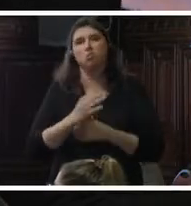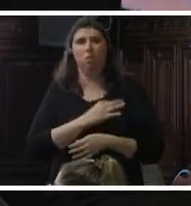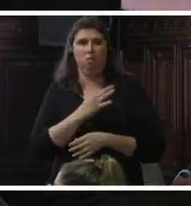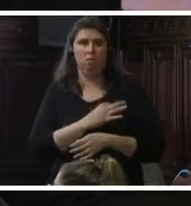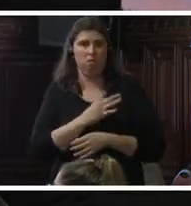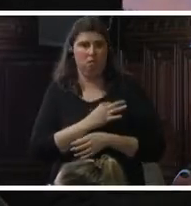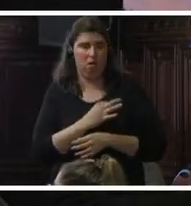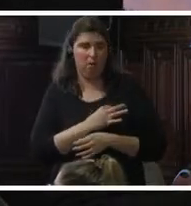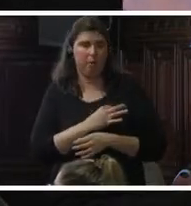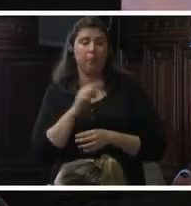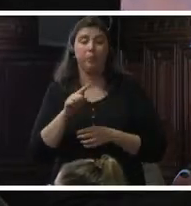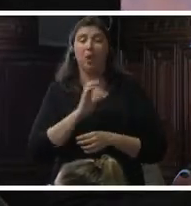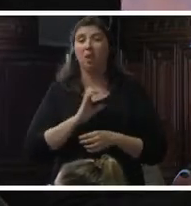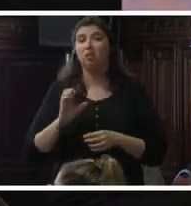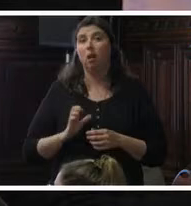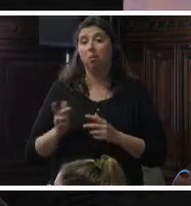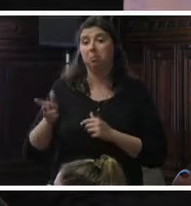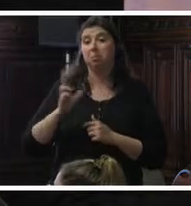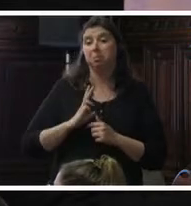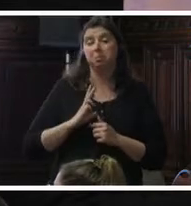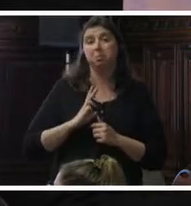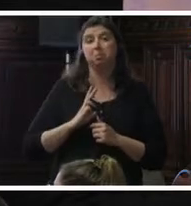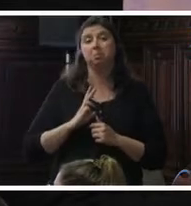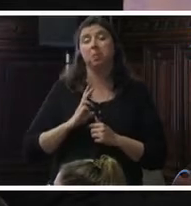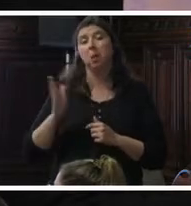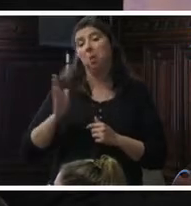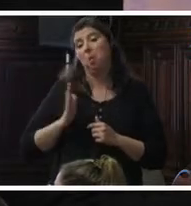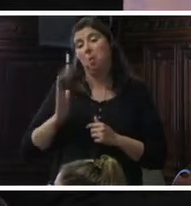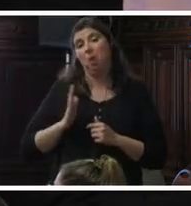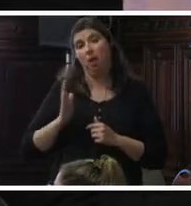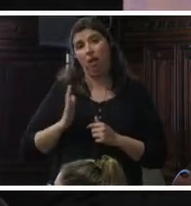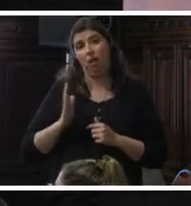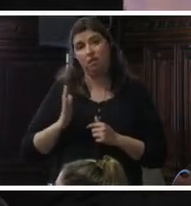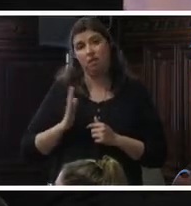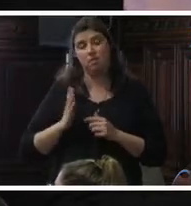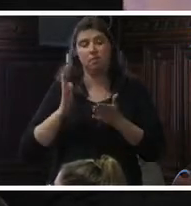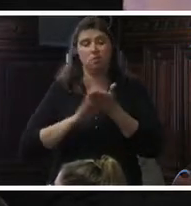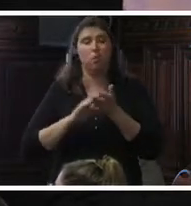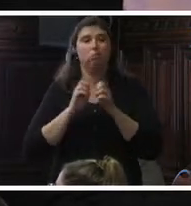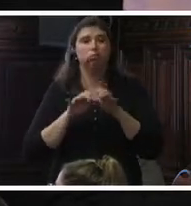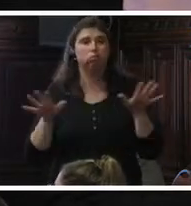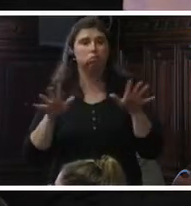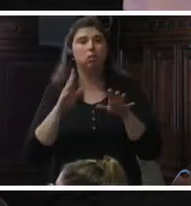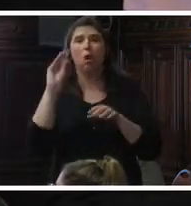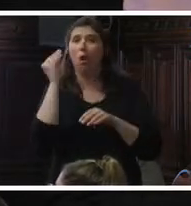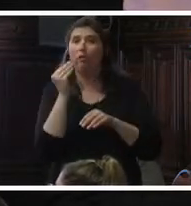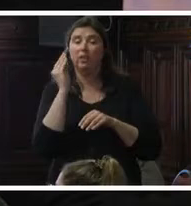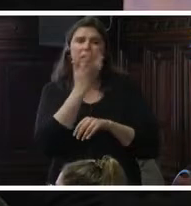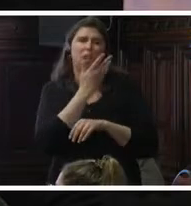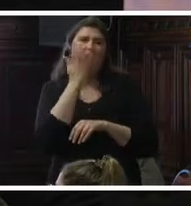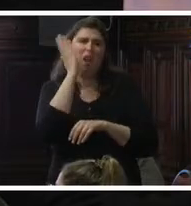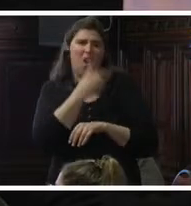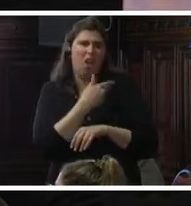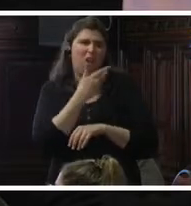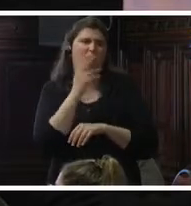governamental ANIS, mostram que a maioria das mulheres afetadas pela epidemia no Estado são jovens, negras e indígenas. Quase metade ficou